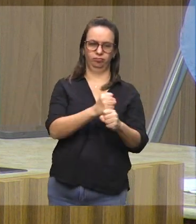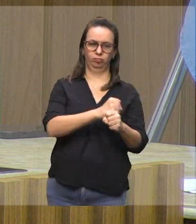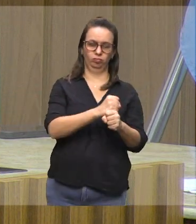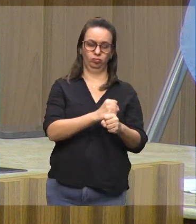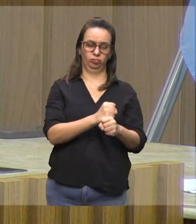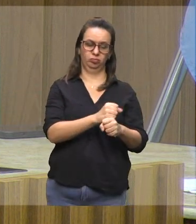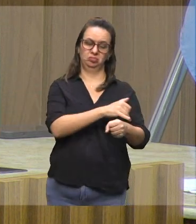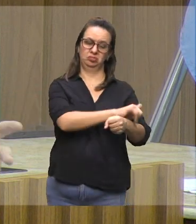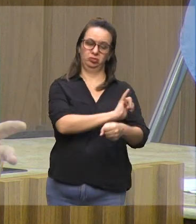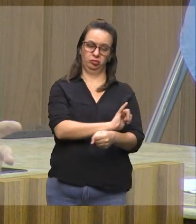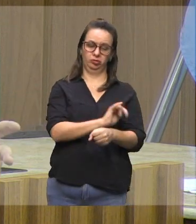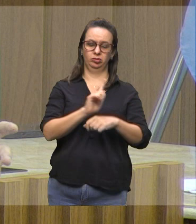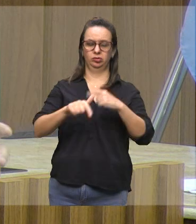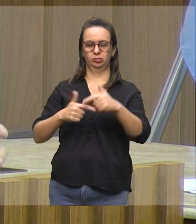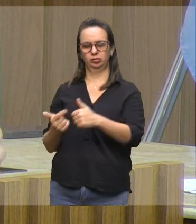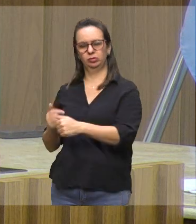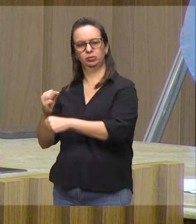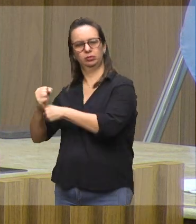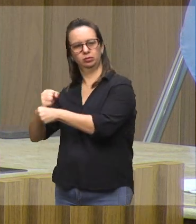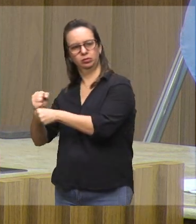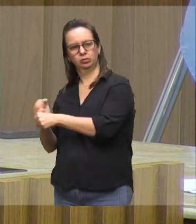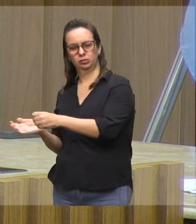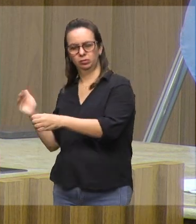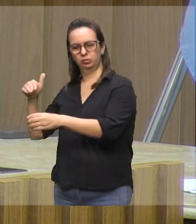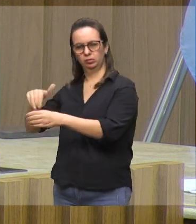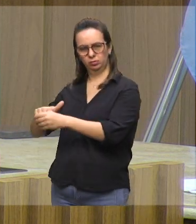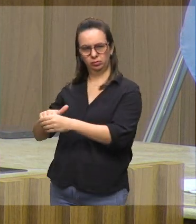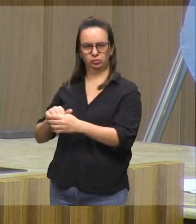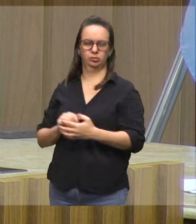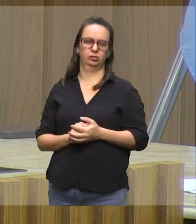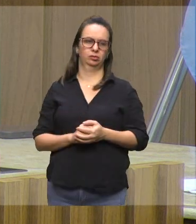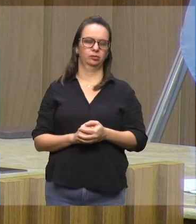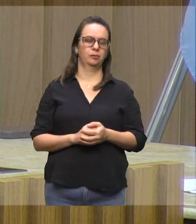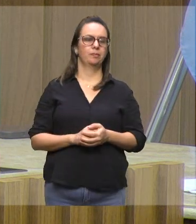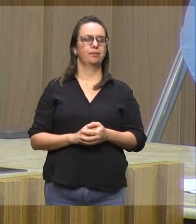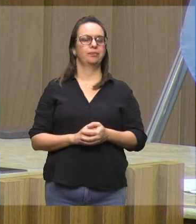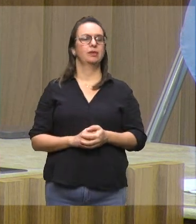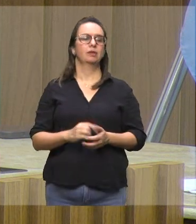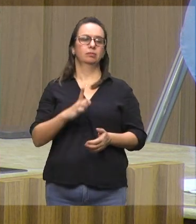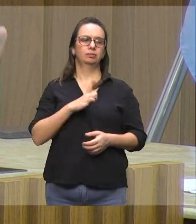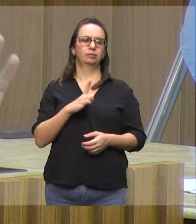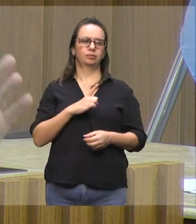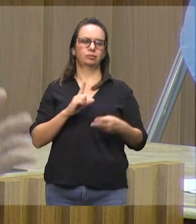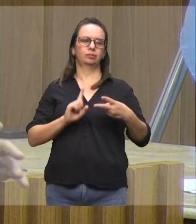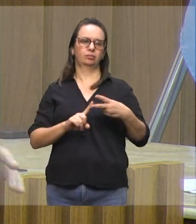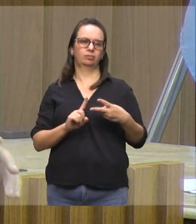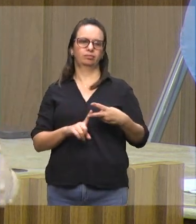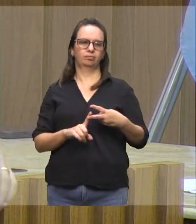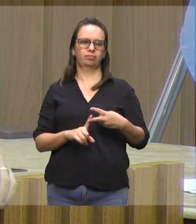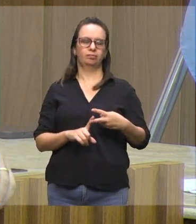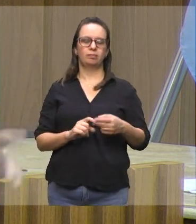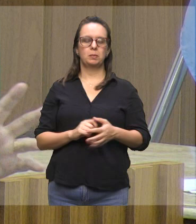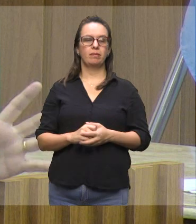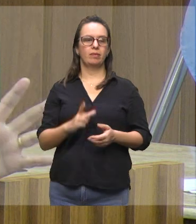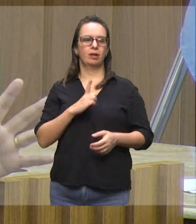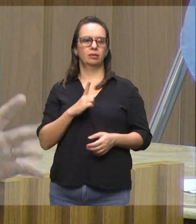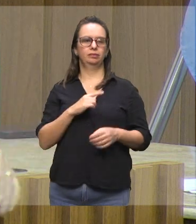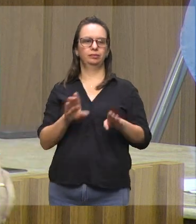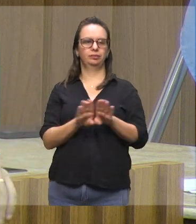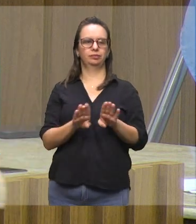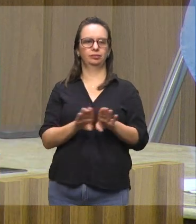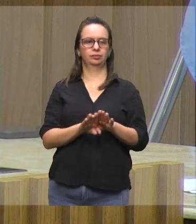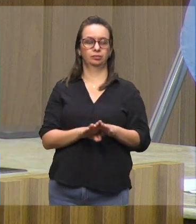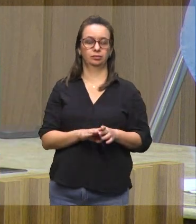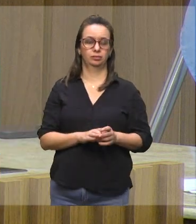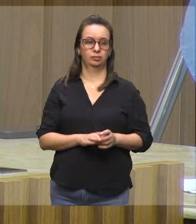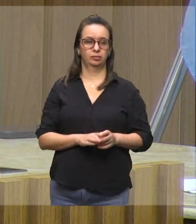A evasão escolar é aquele aluno que deixa de frequentar a escola num determinado momento e não retorna para a escola em momento algum. Então, ele, né,